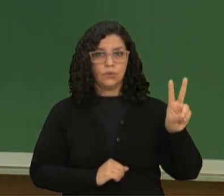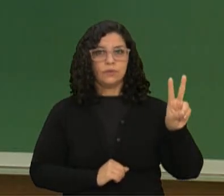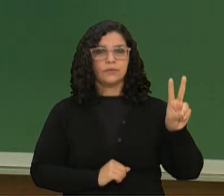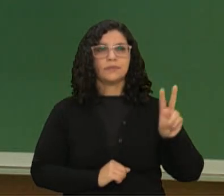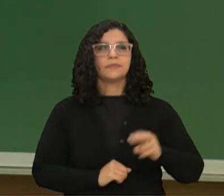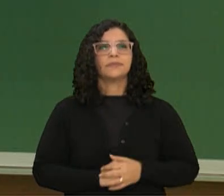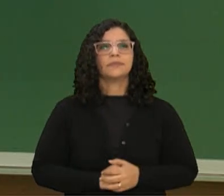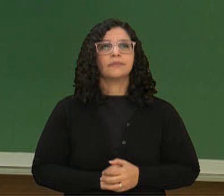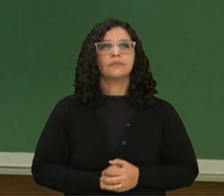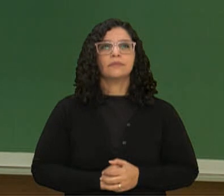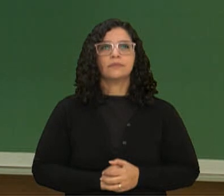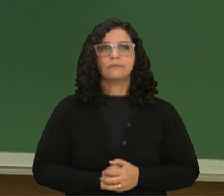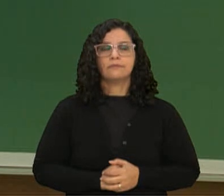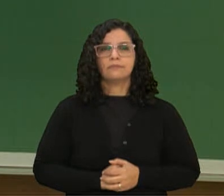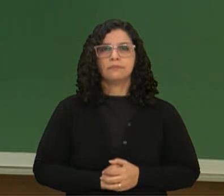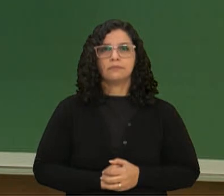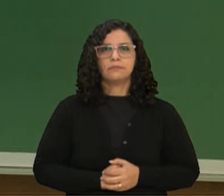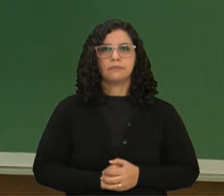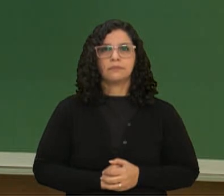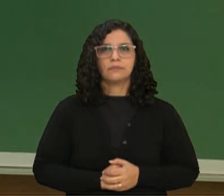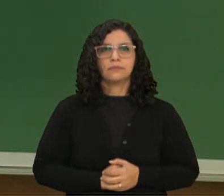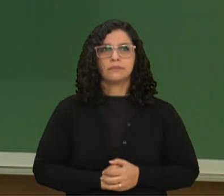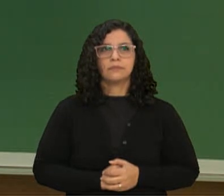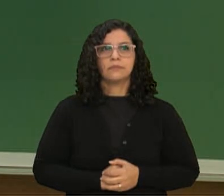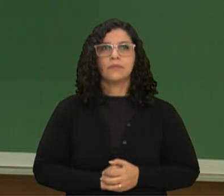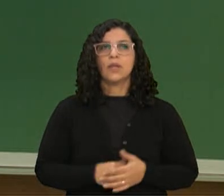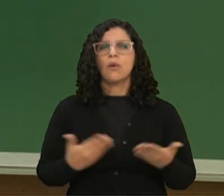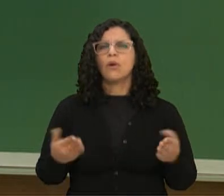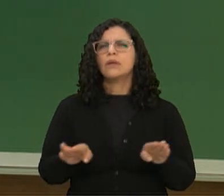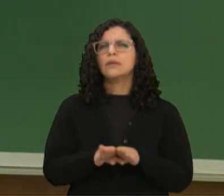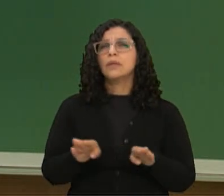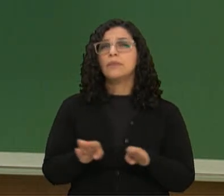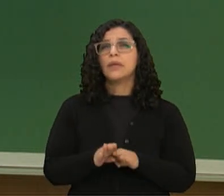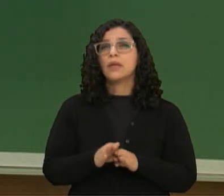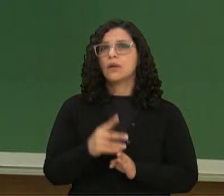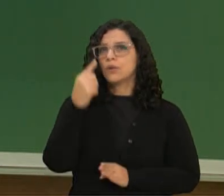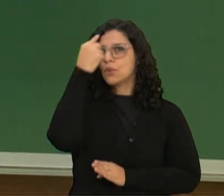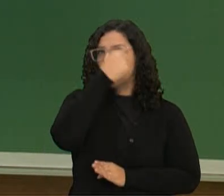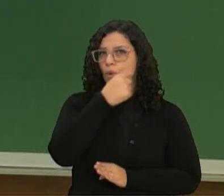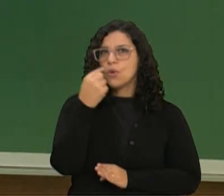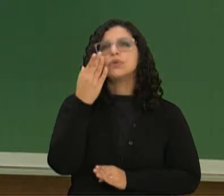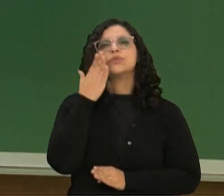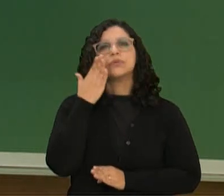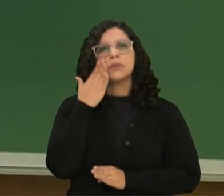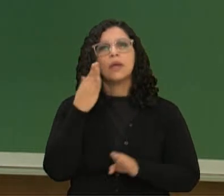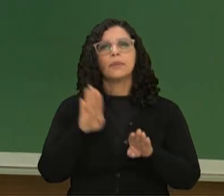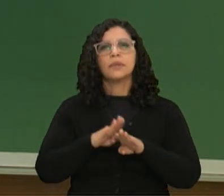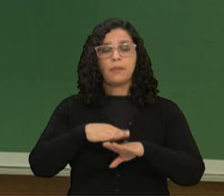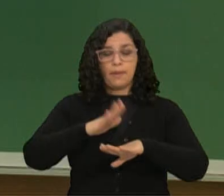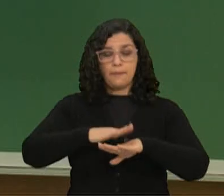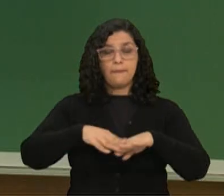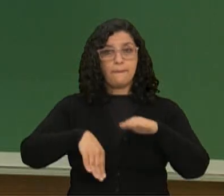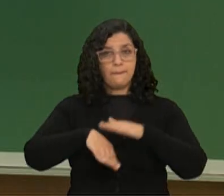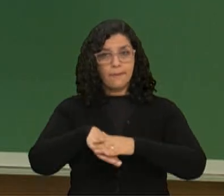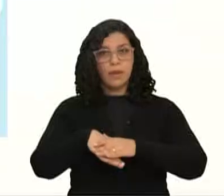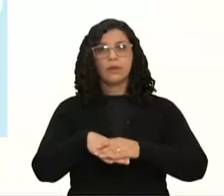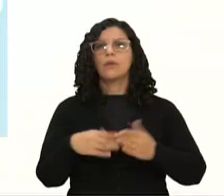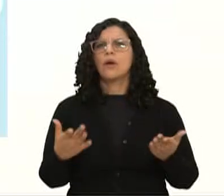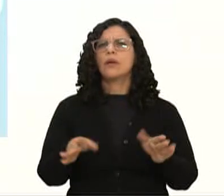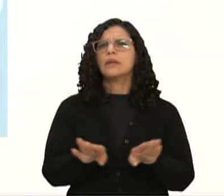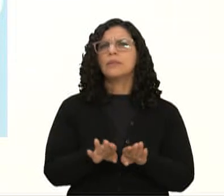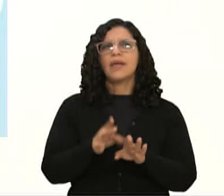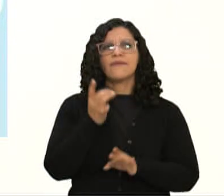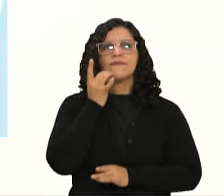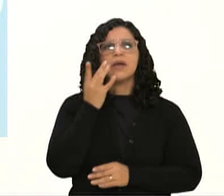do not touch your face with hands. Então, ó, face a gente sabe que é rosto, hand nós sabemos que é mão, então